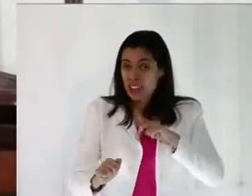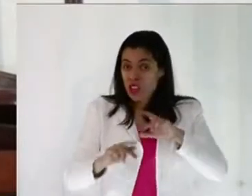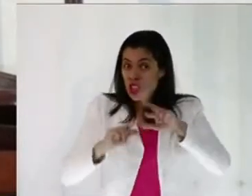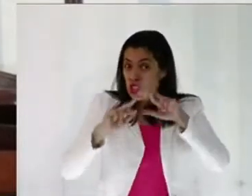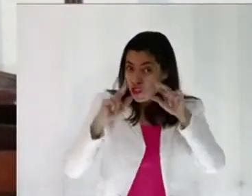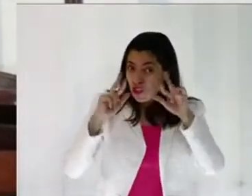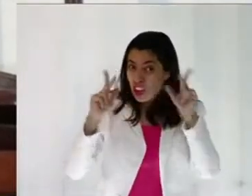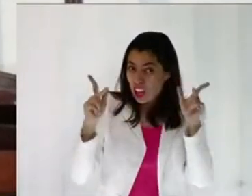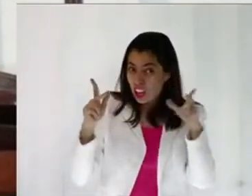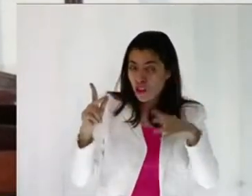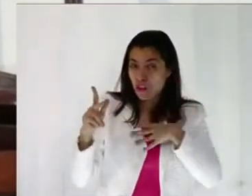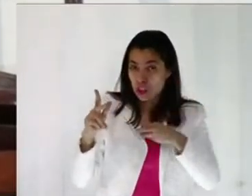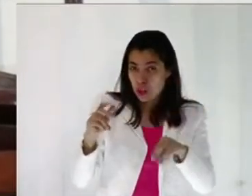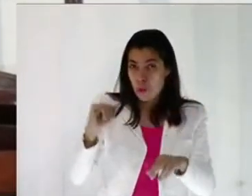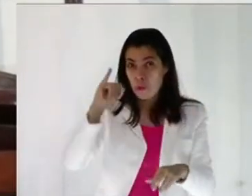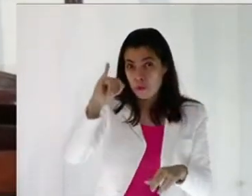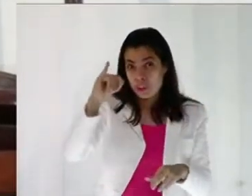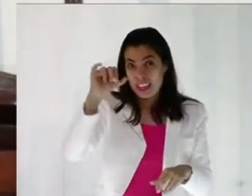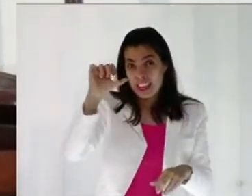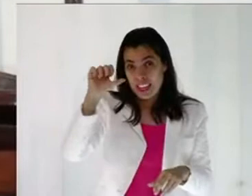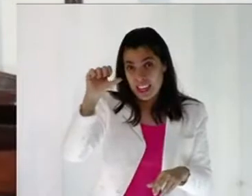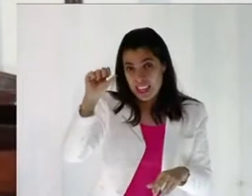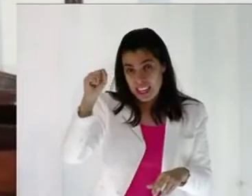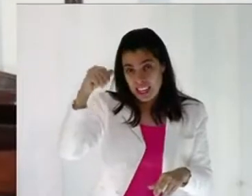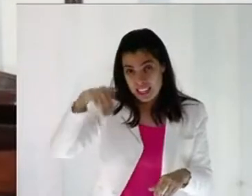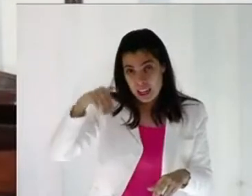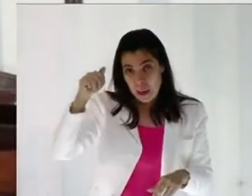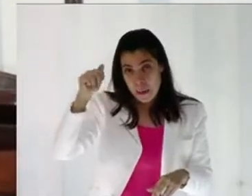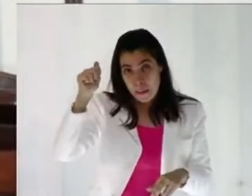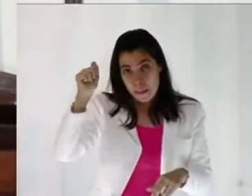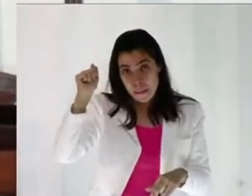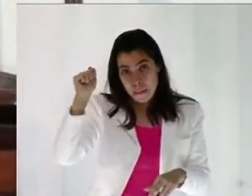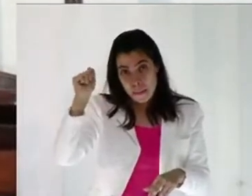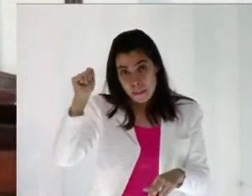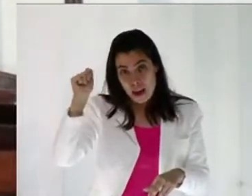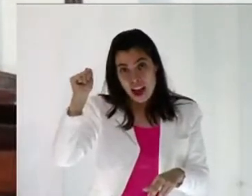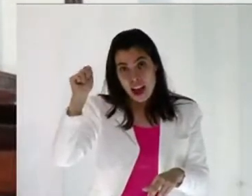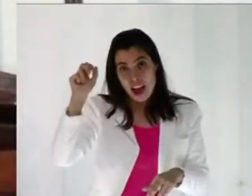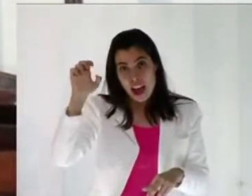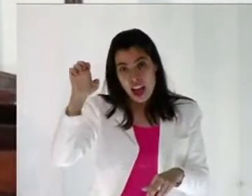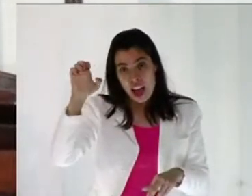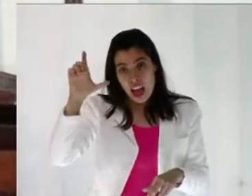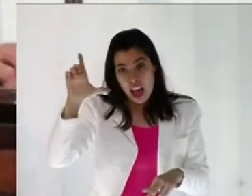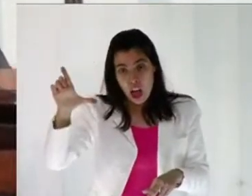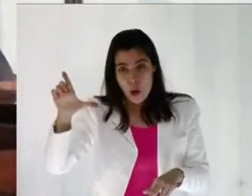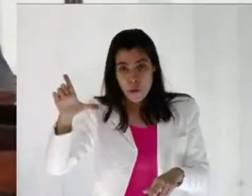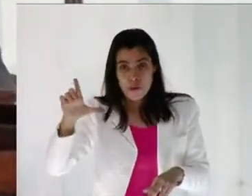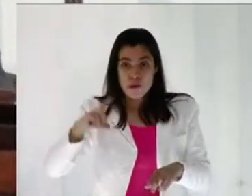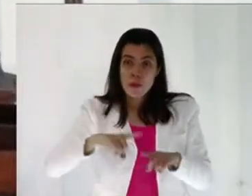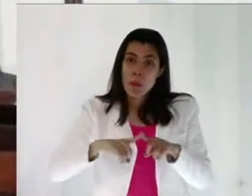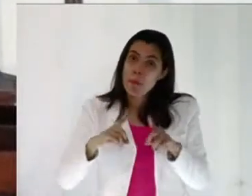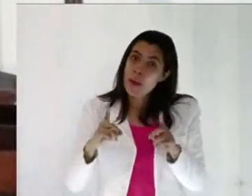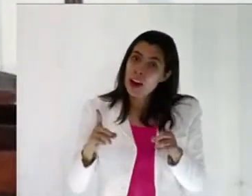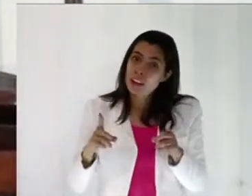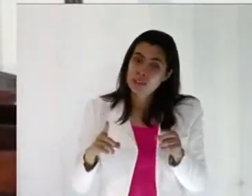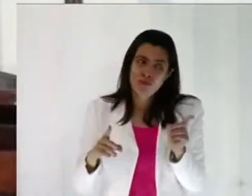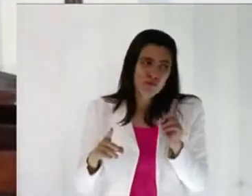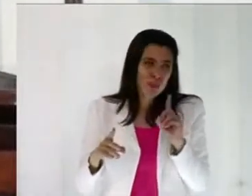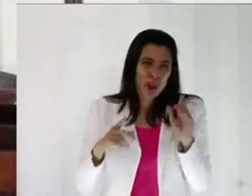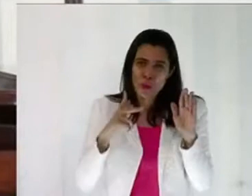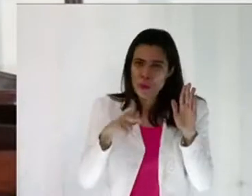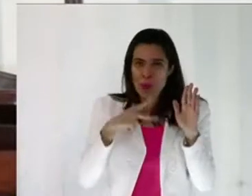dirige a Isaque como o filho único de Abraão, e Abraão se alegra no Senhor pela vida de Isaque.